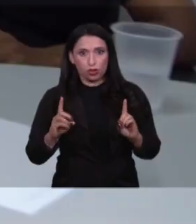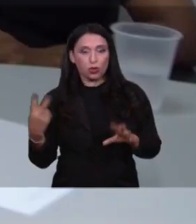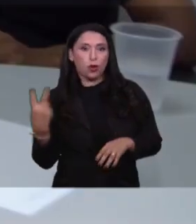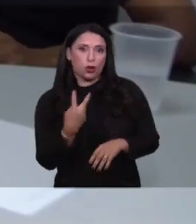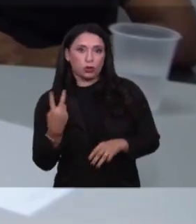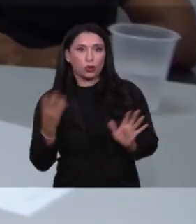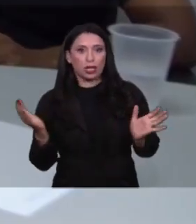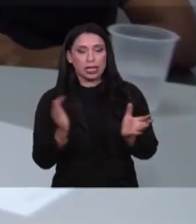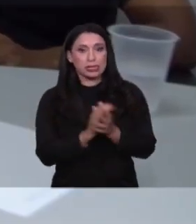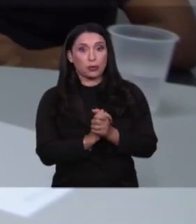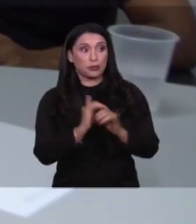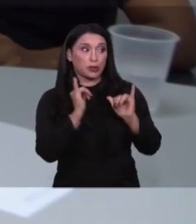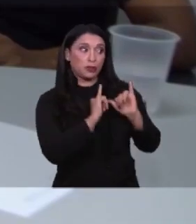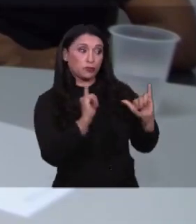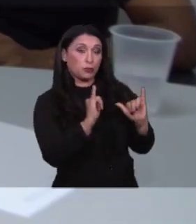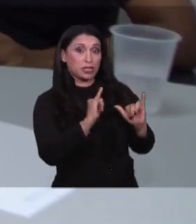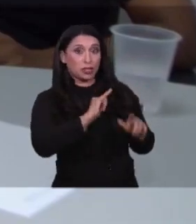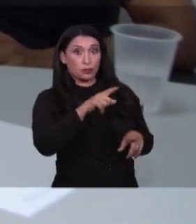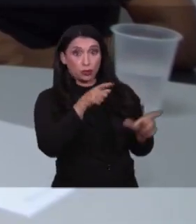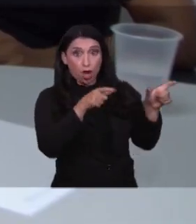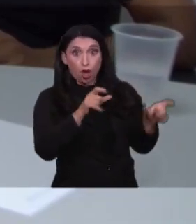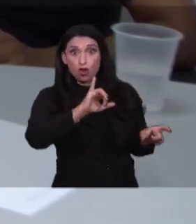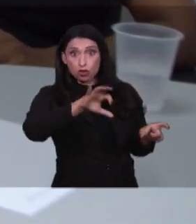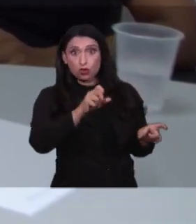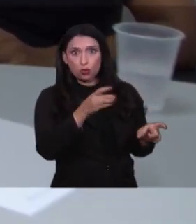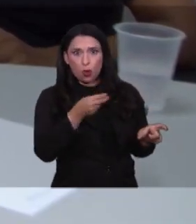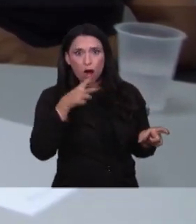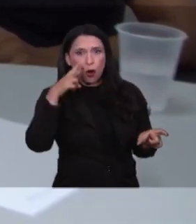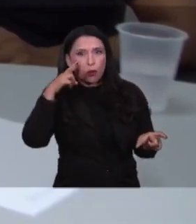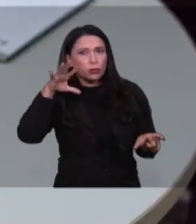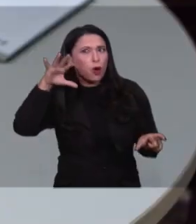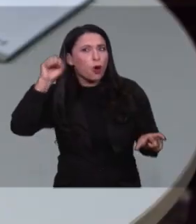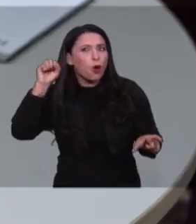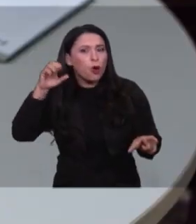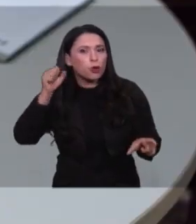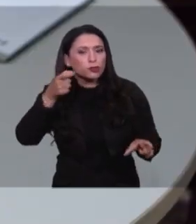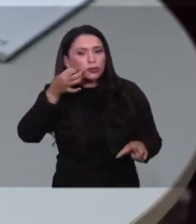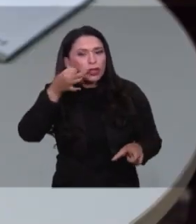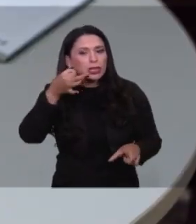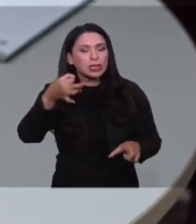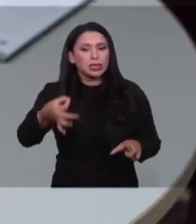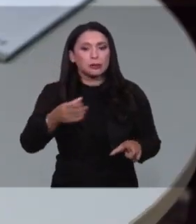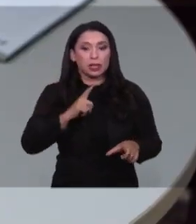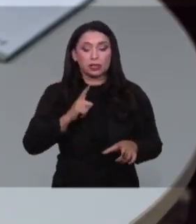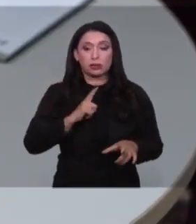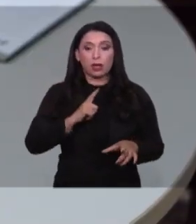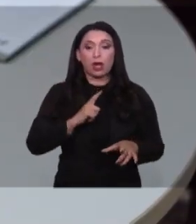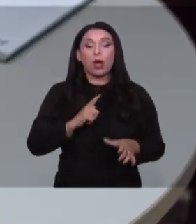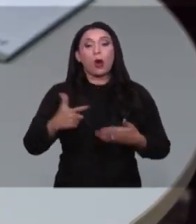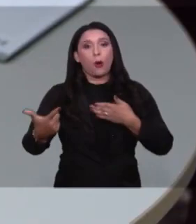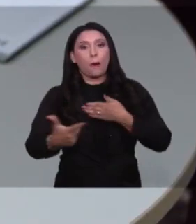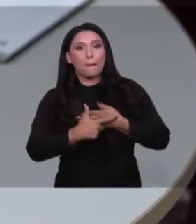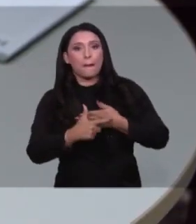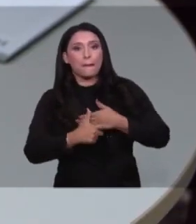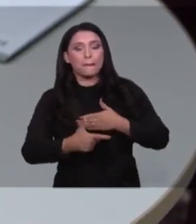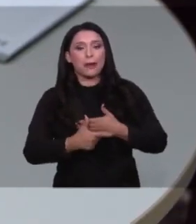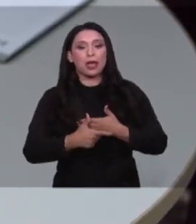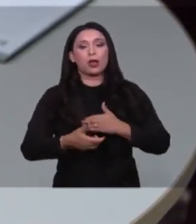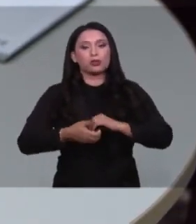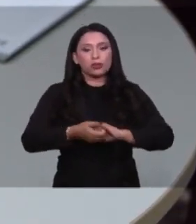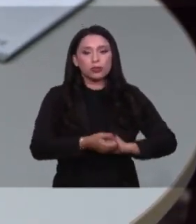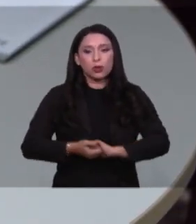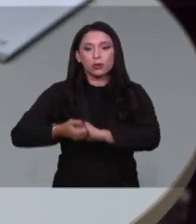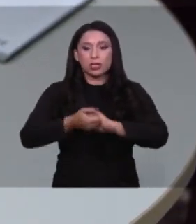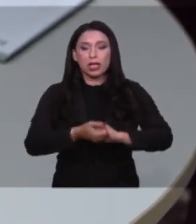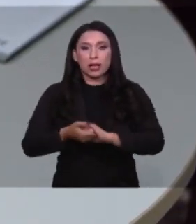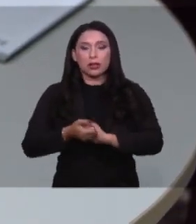informações. Seu João ouve atentamente. O meu papel aqui é de facilitador, neutro e imparcial. Estou aqui para